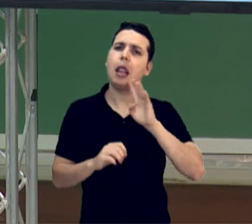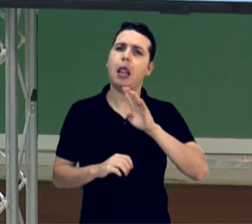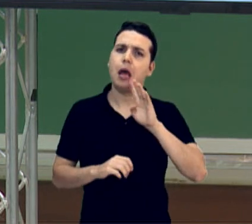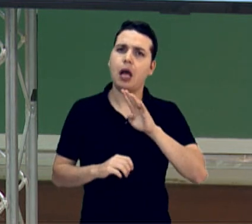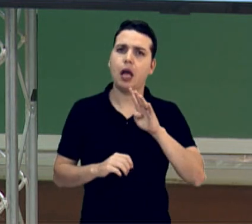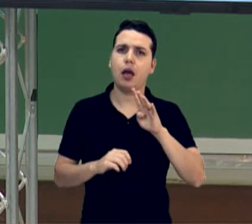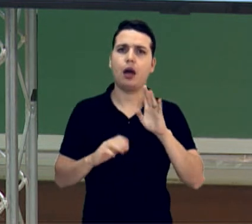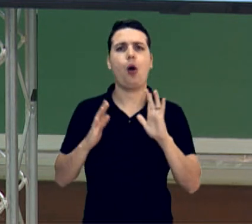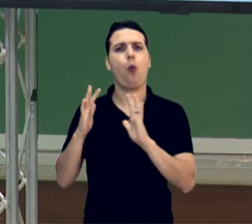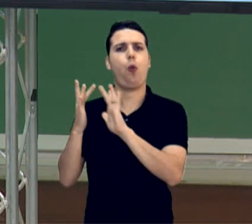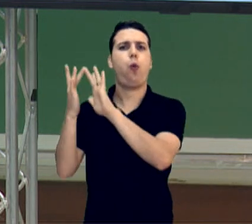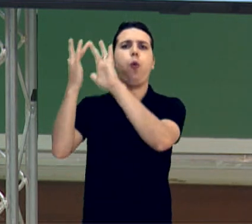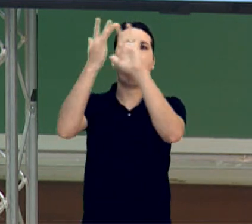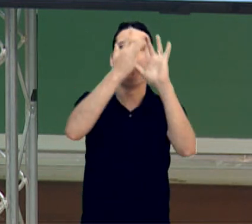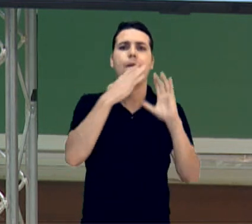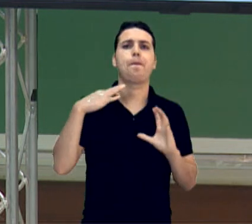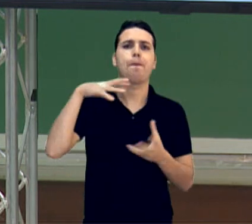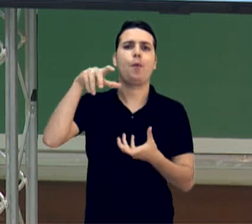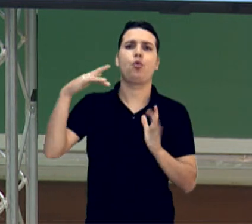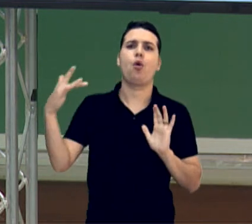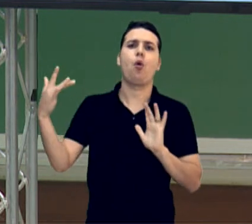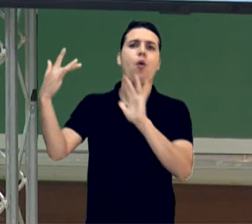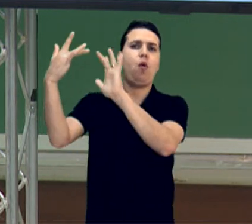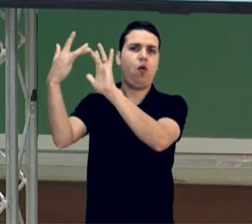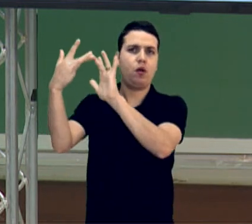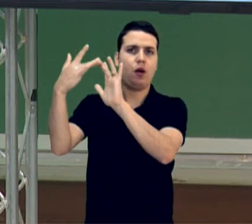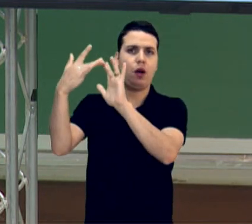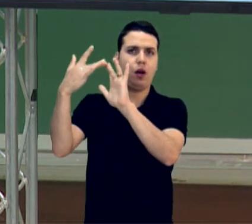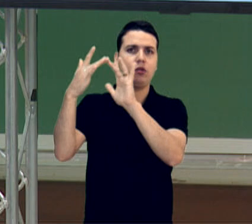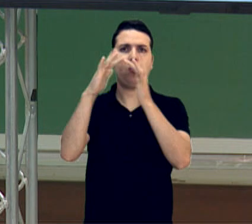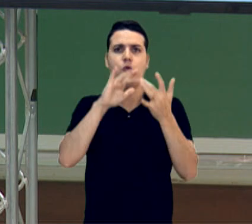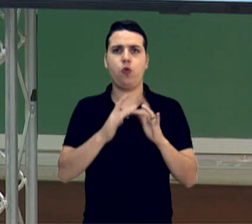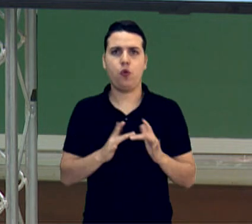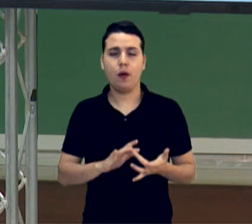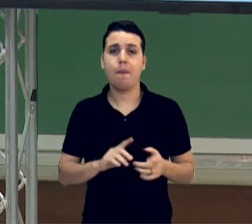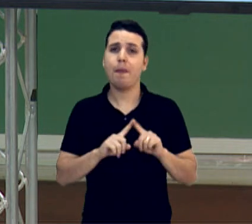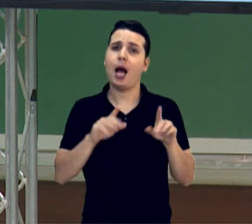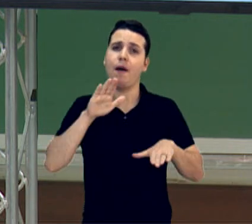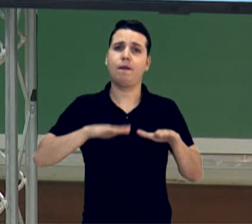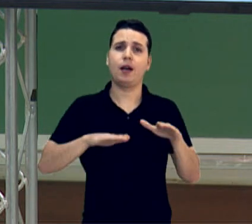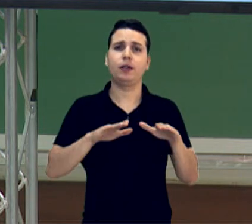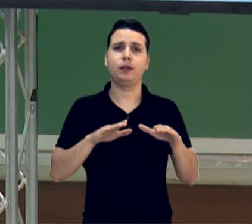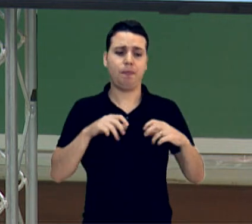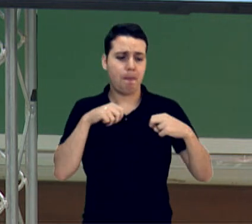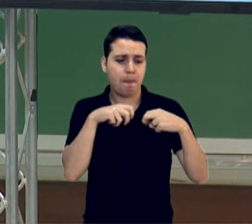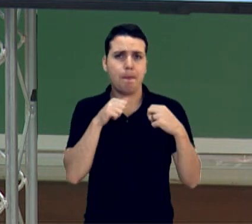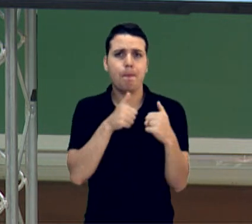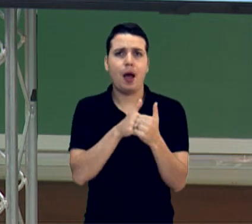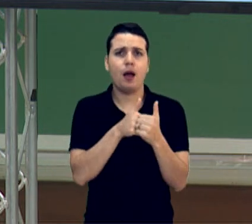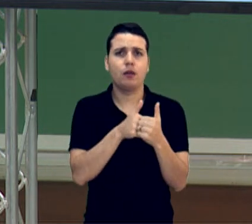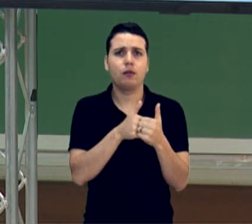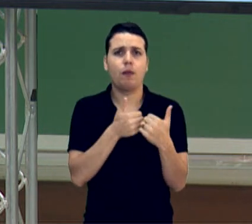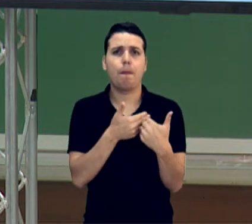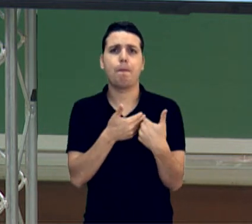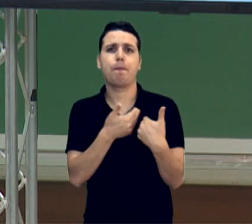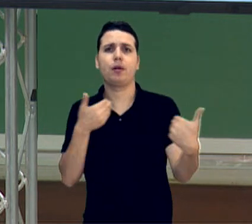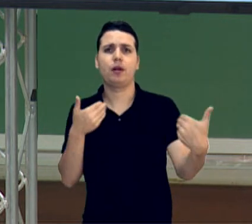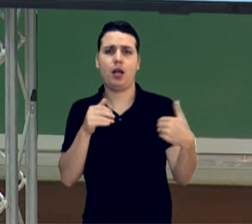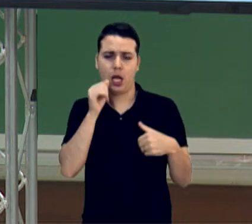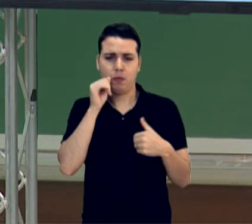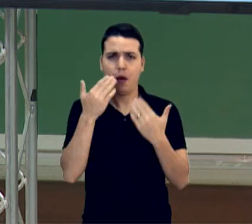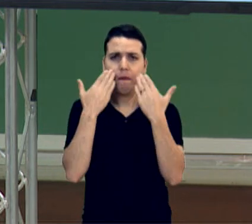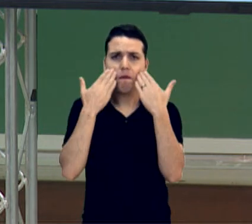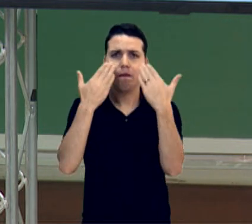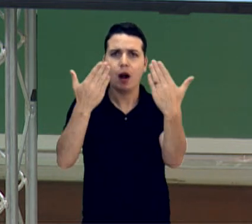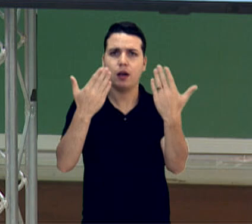o mundo todo, né? Mas por outro, acaba afastando, né? Então, em vez de uma troca, poxa, eu estou frente a frente a